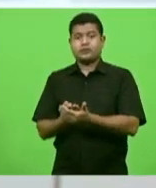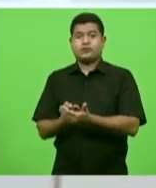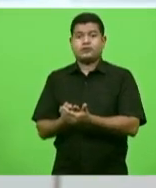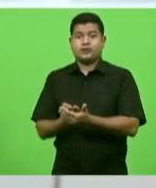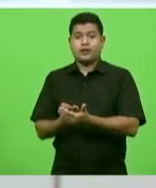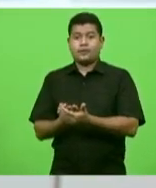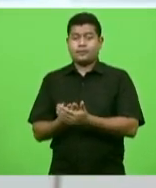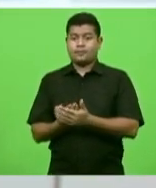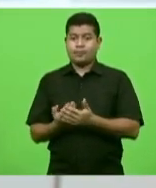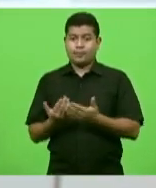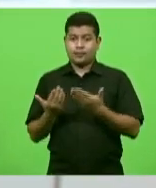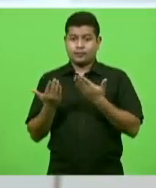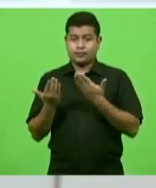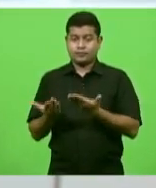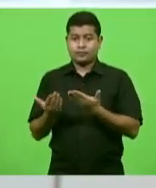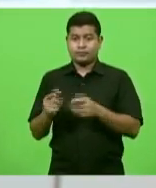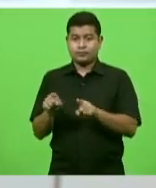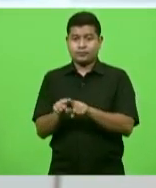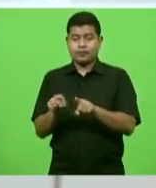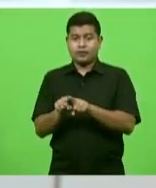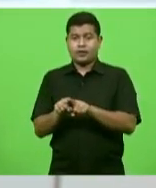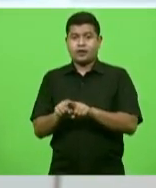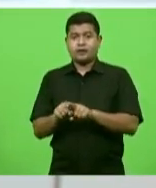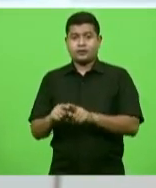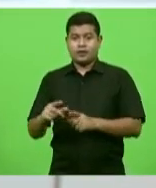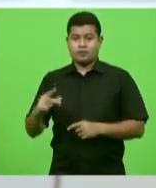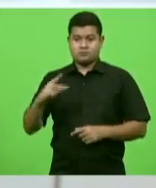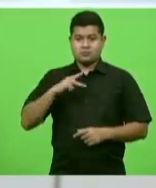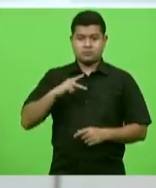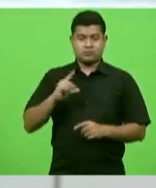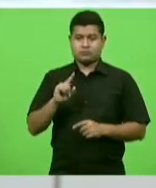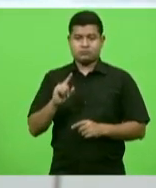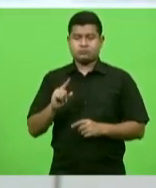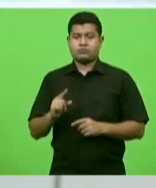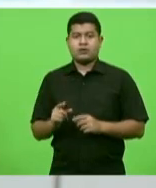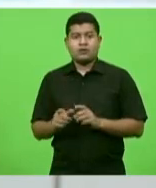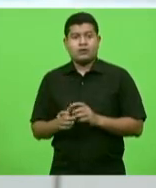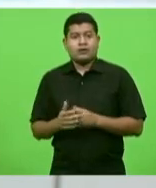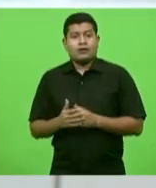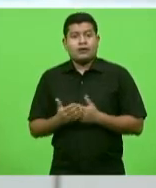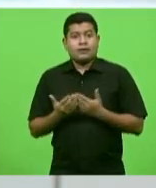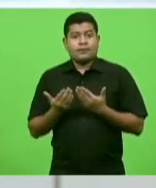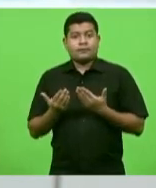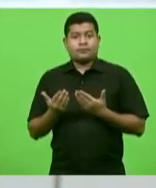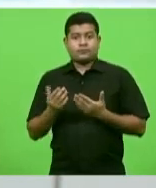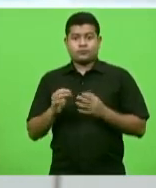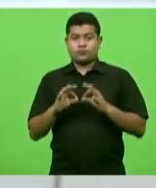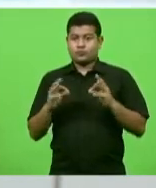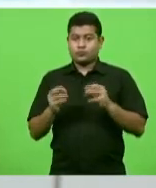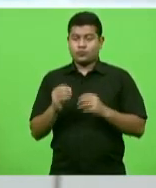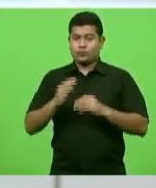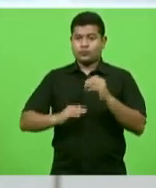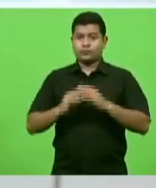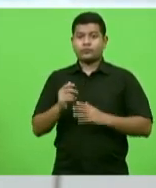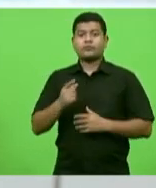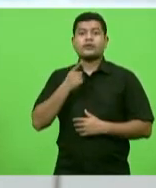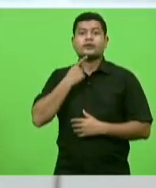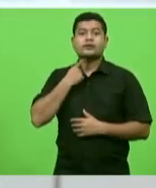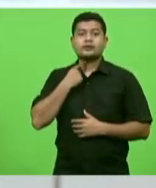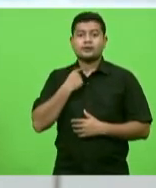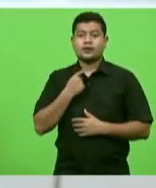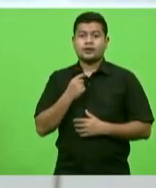e da impessoalidade e comportamentos motivados por razões e interesses